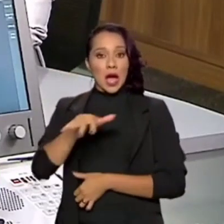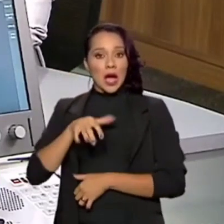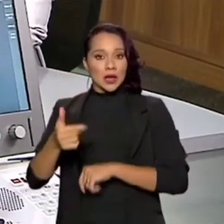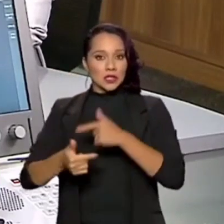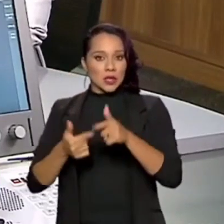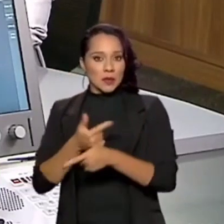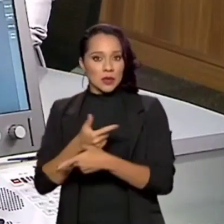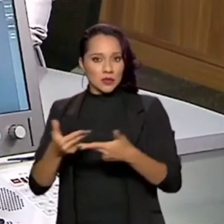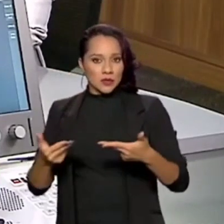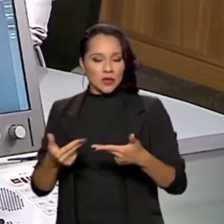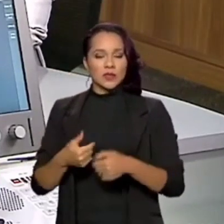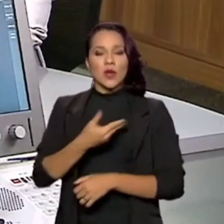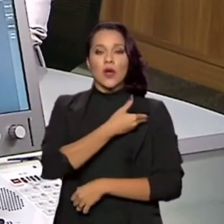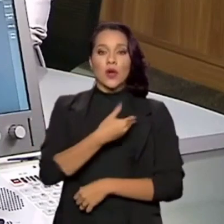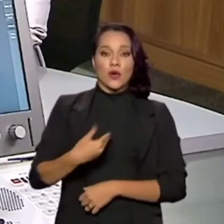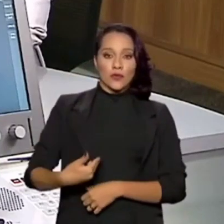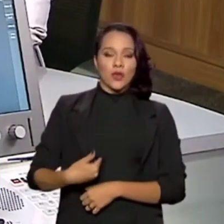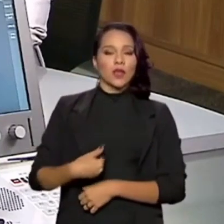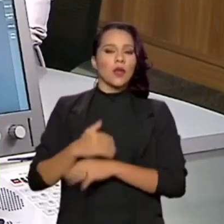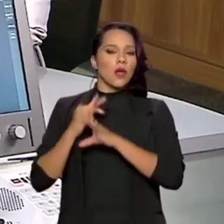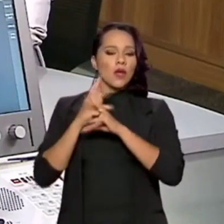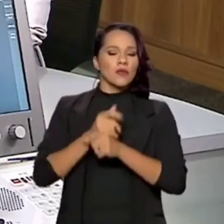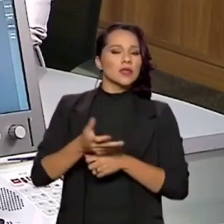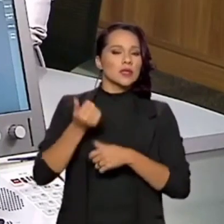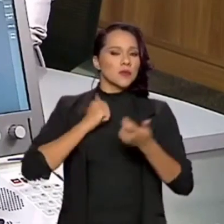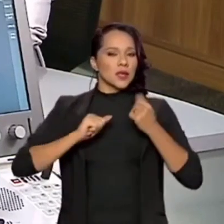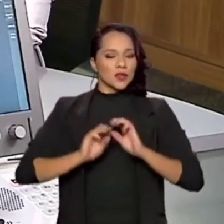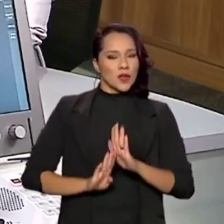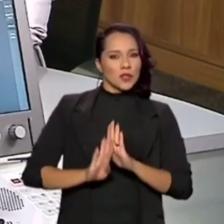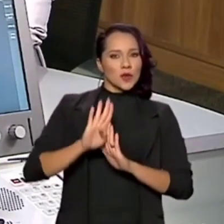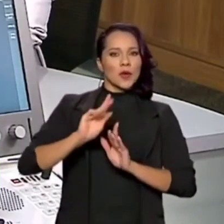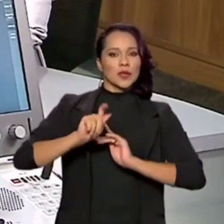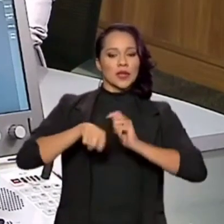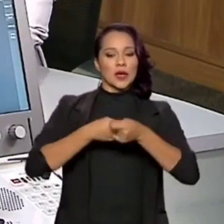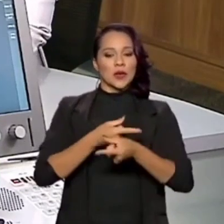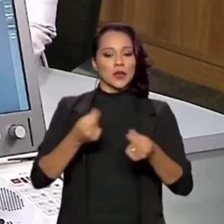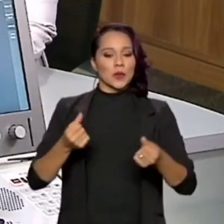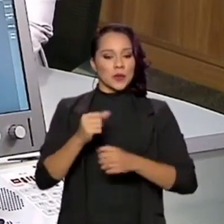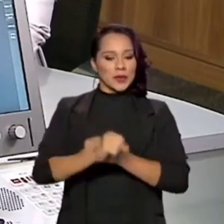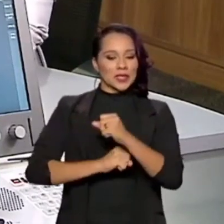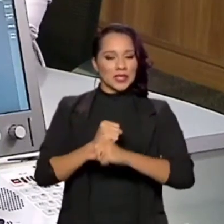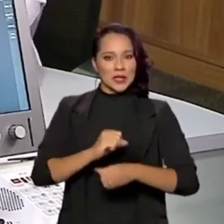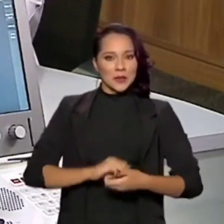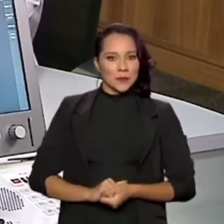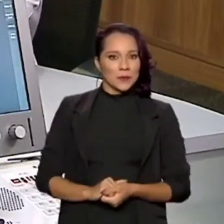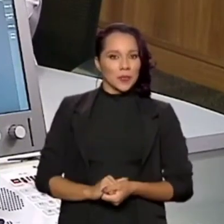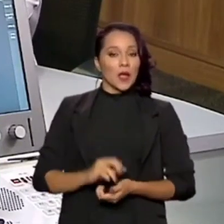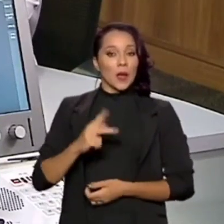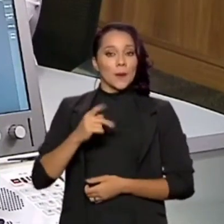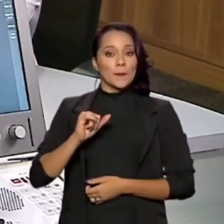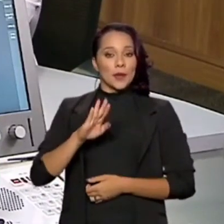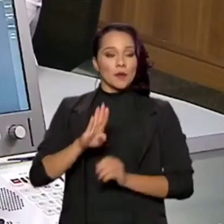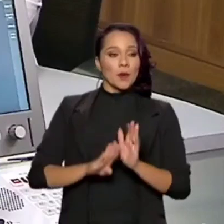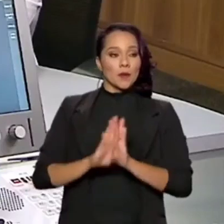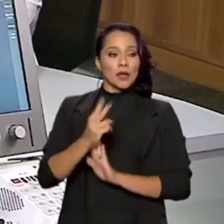de serviços. O governo revisa a estimativa de crescimento da economia para este ano. PIB deve aumentar